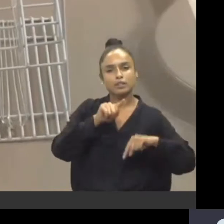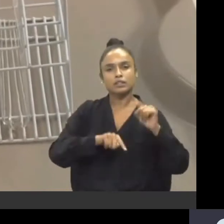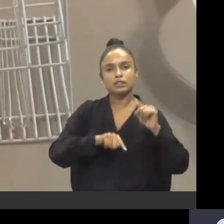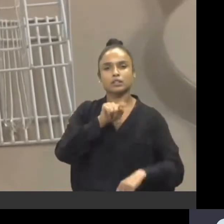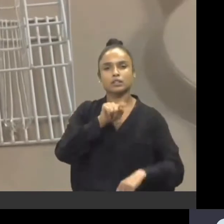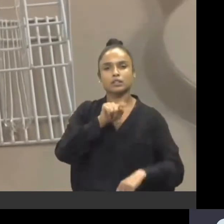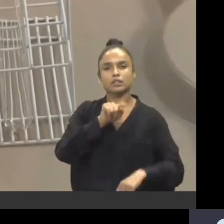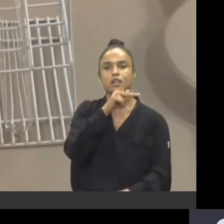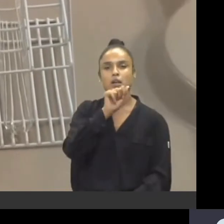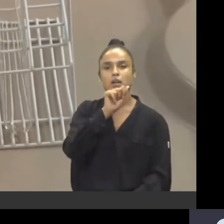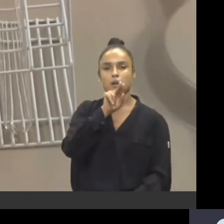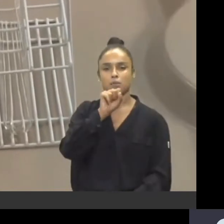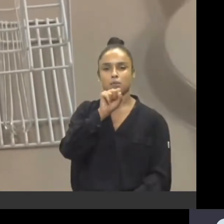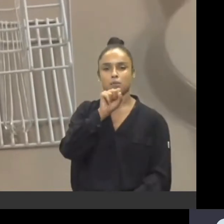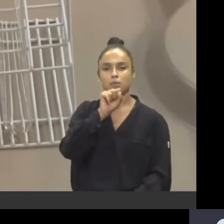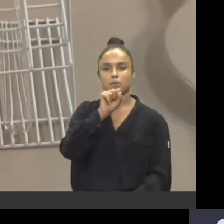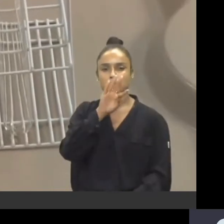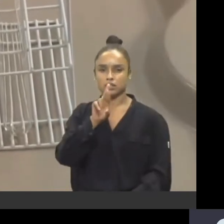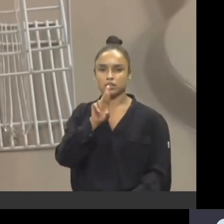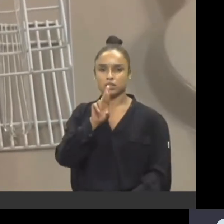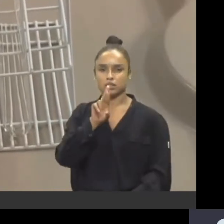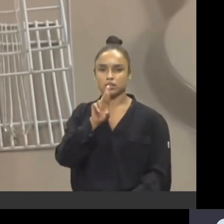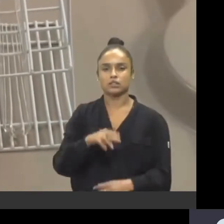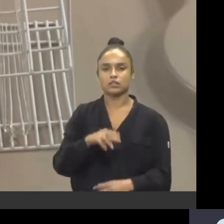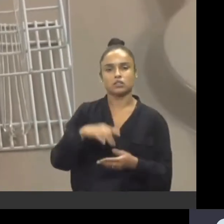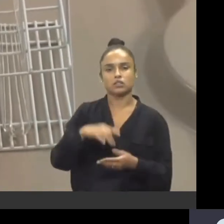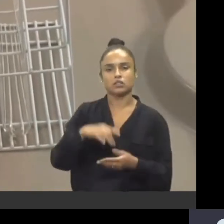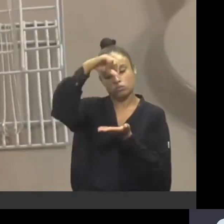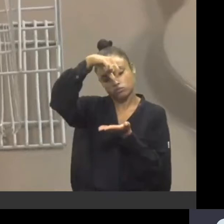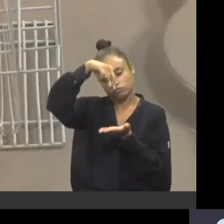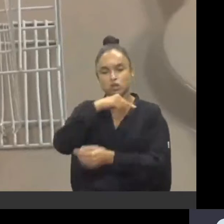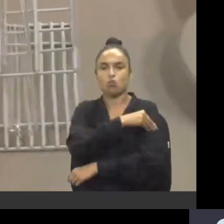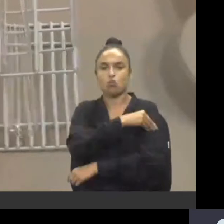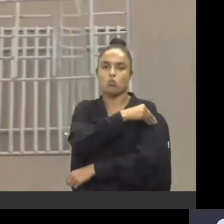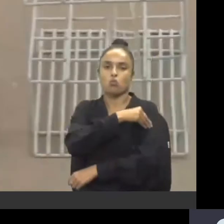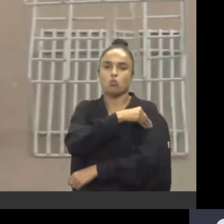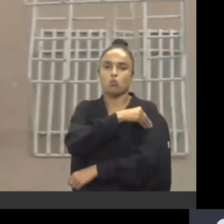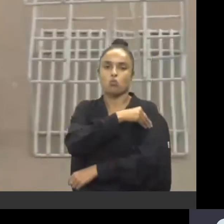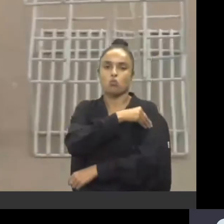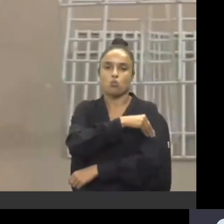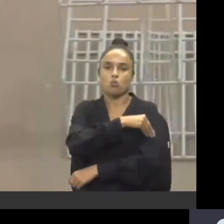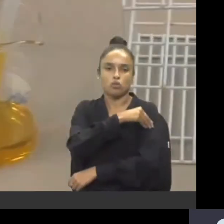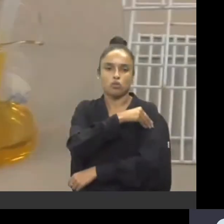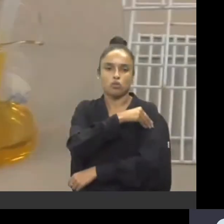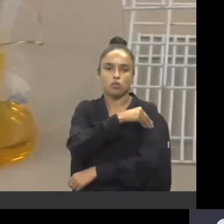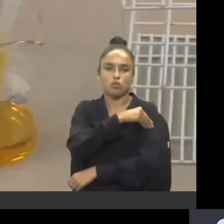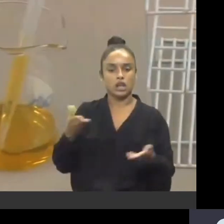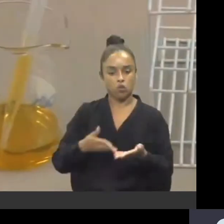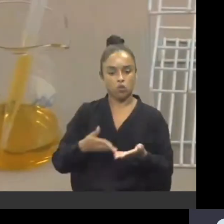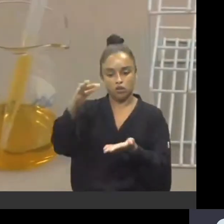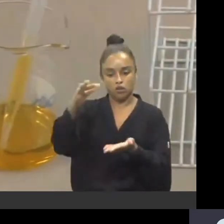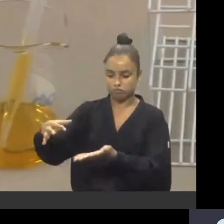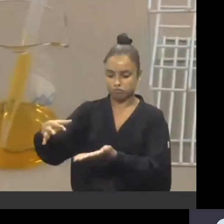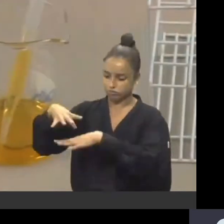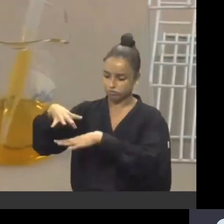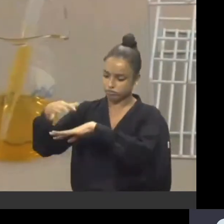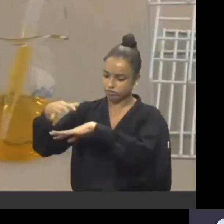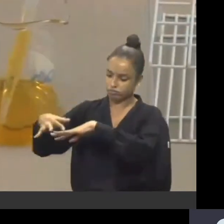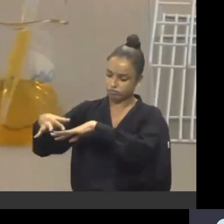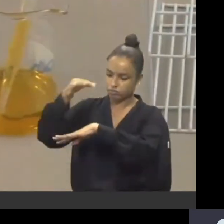1, que contém então o álcool. E vamos agitar então esse tubo e